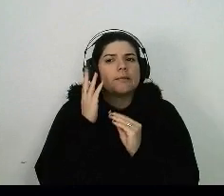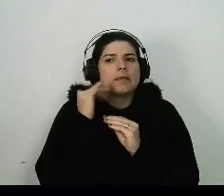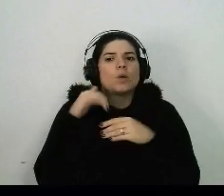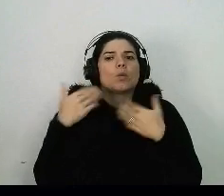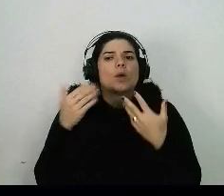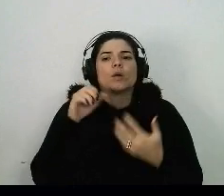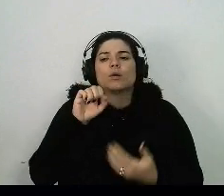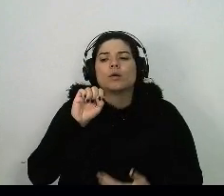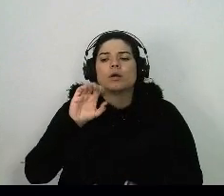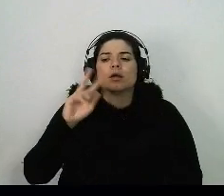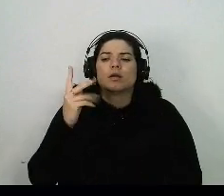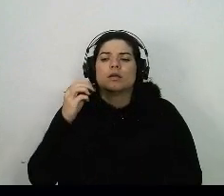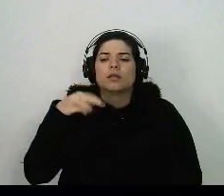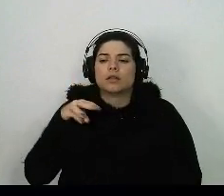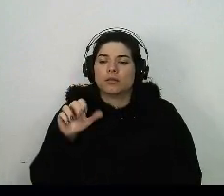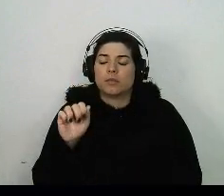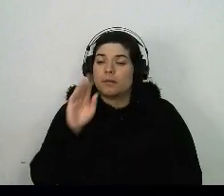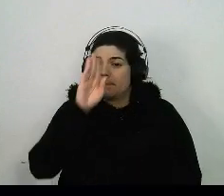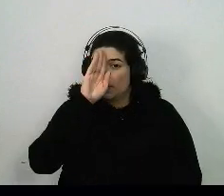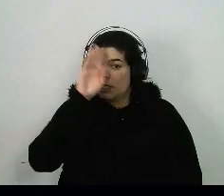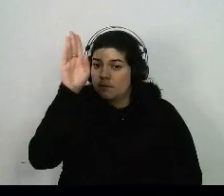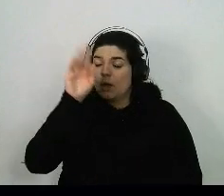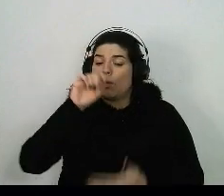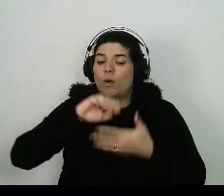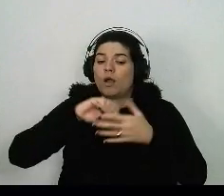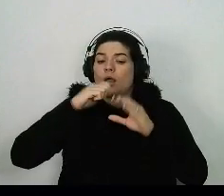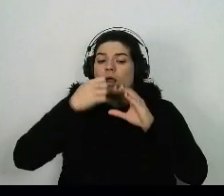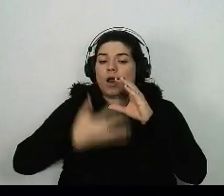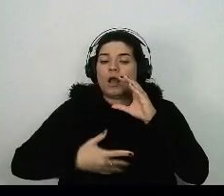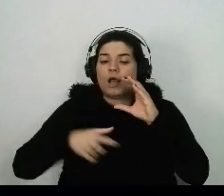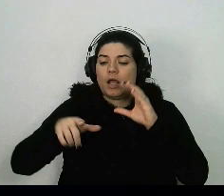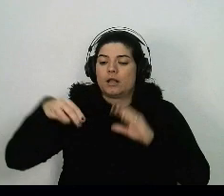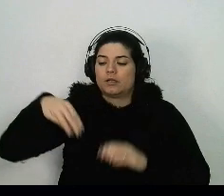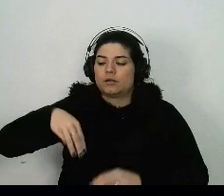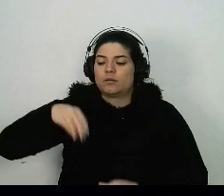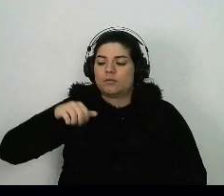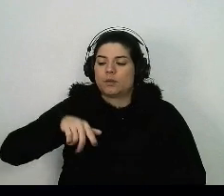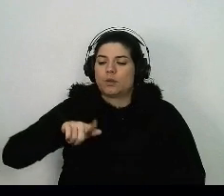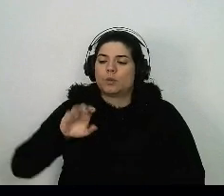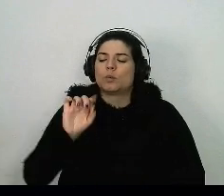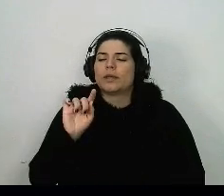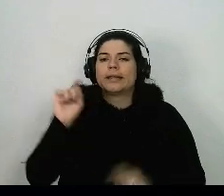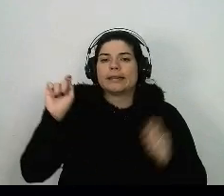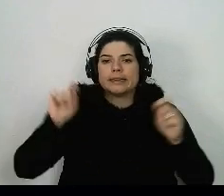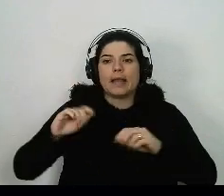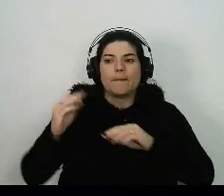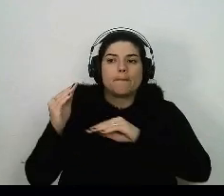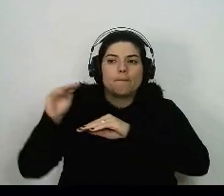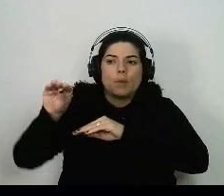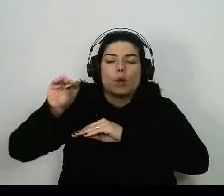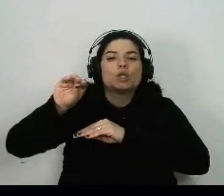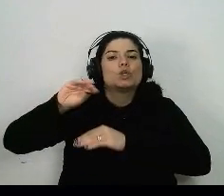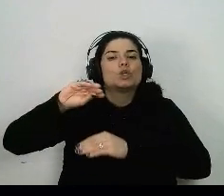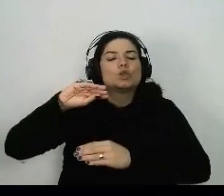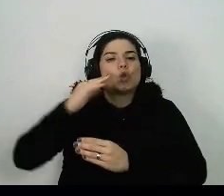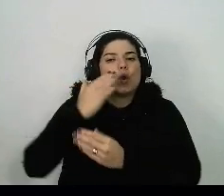principais características do Mongo é poder inserir os documentos de forma bem simples, tendo um modelo de dados bem